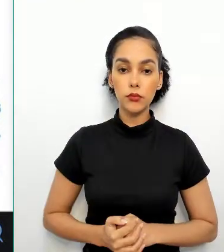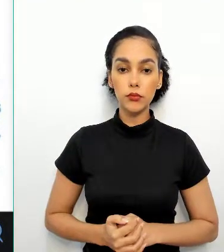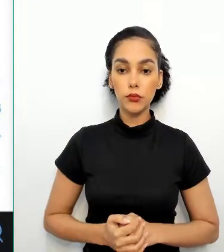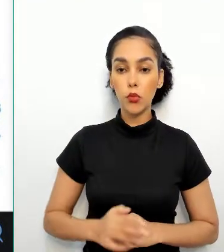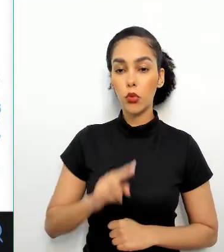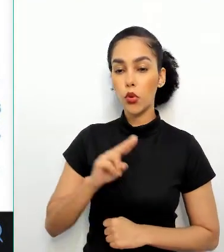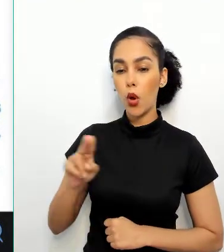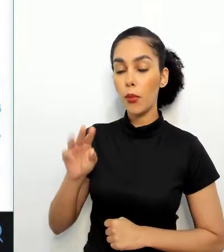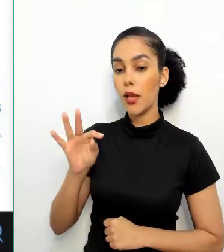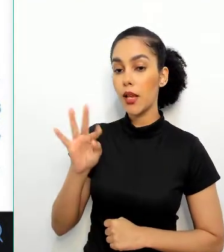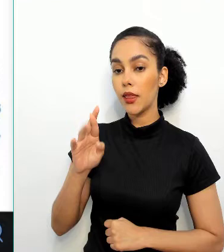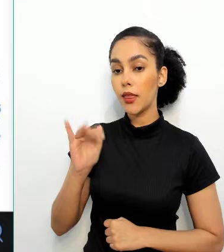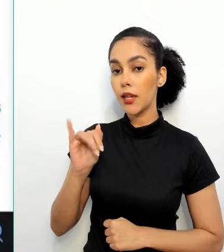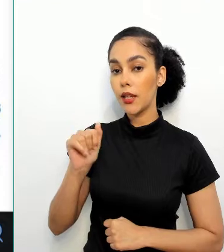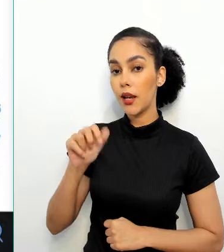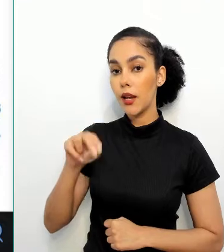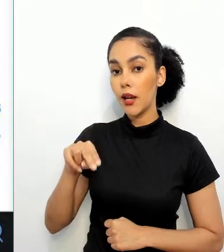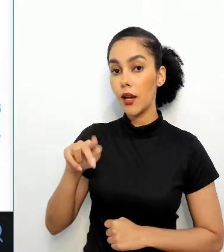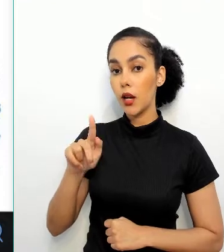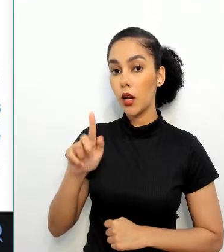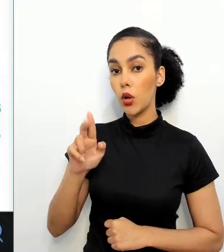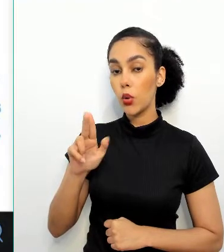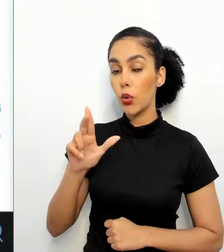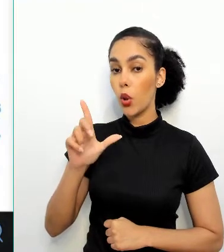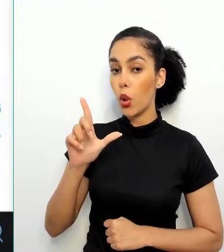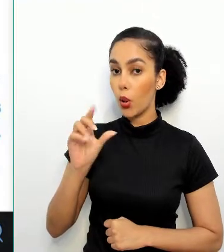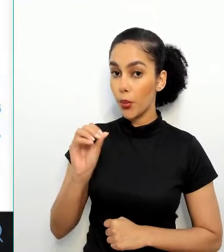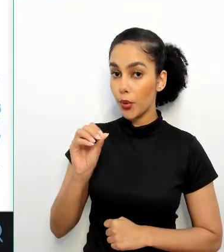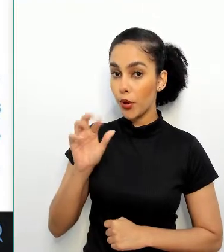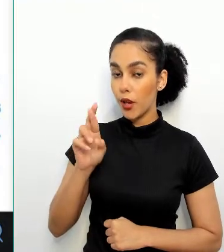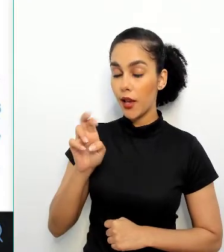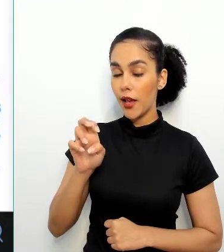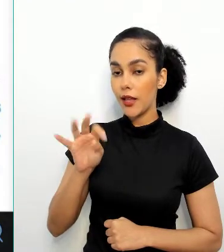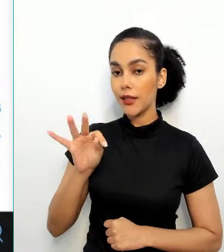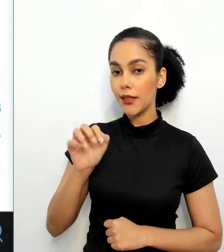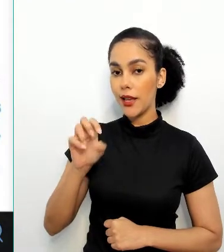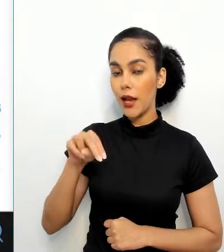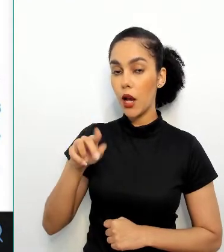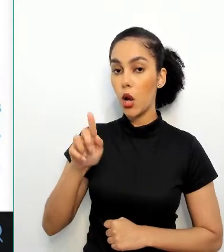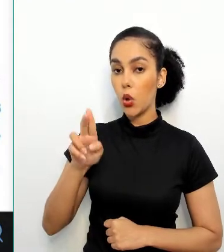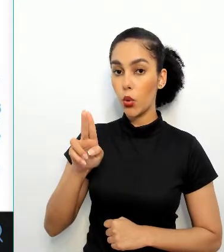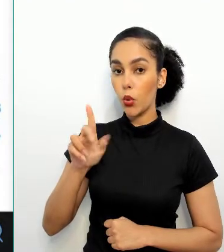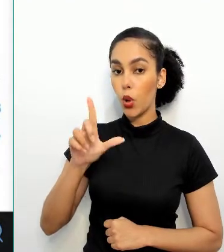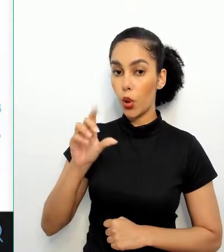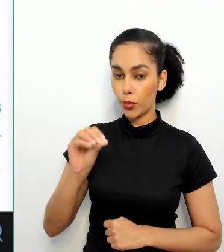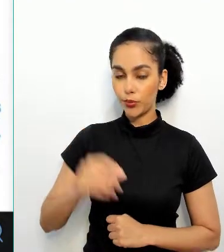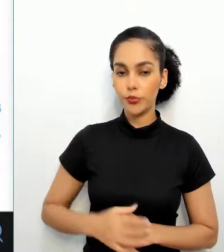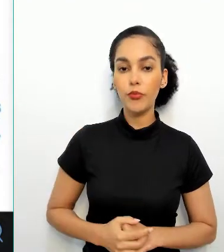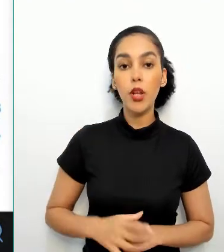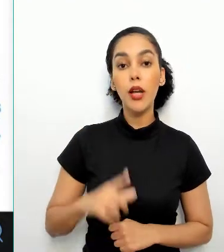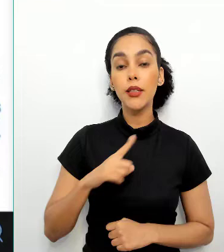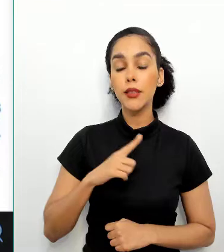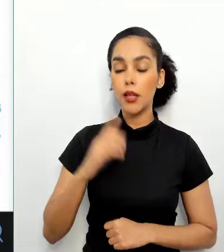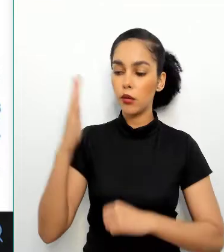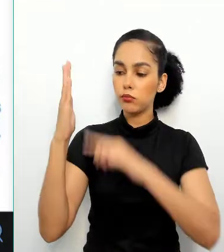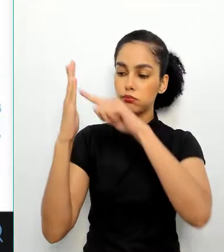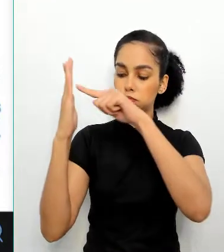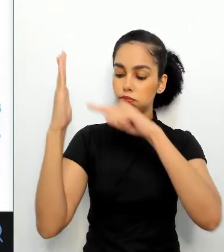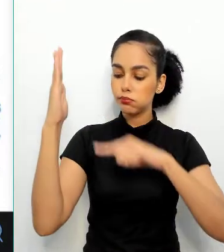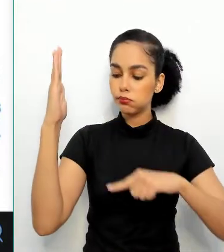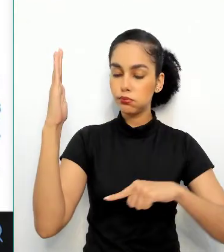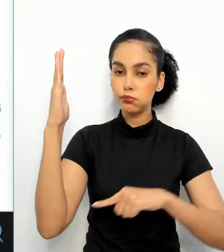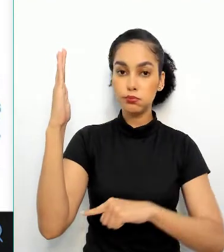Temos um triângulo retângulo, temos aqui a altura dessas vigas, que eu estou chamando de x. Aqui nós temos uma medida de